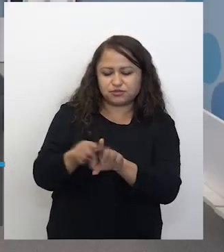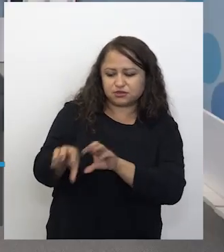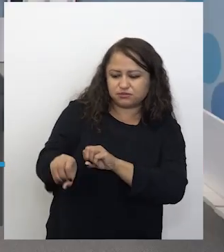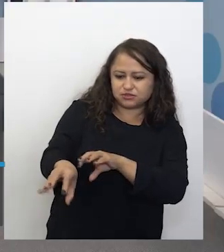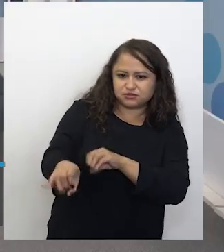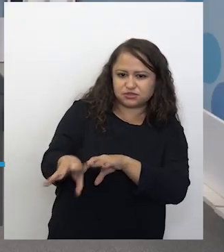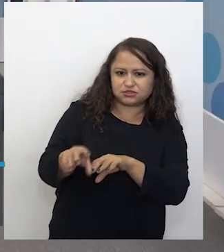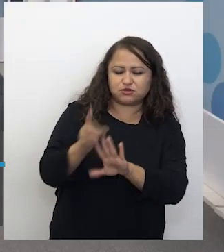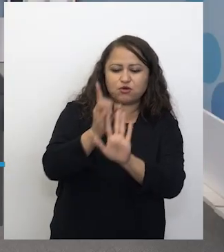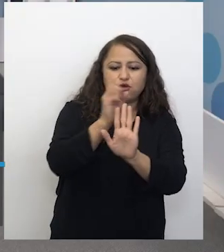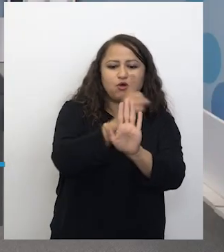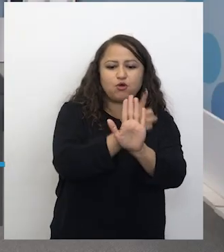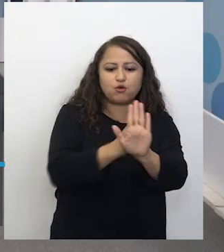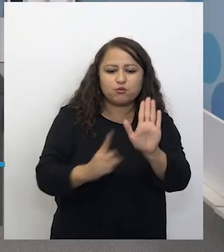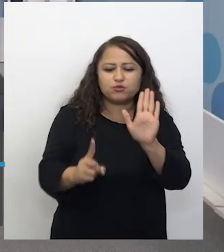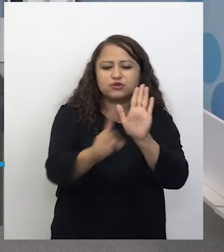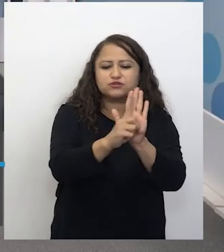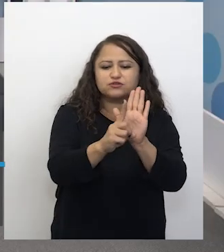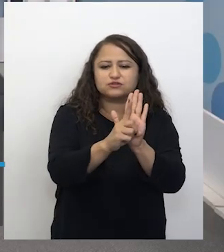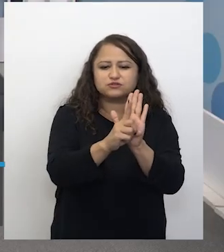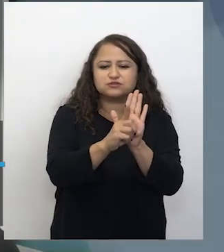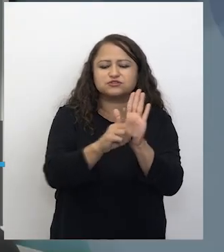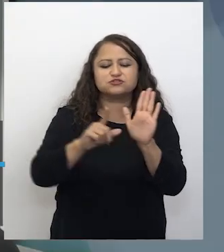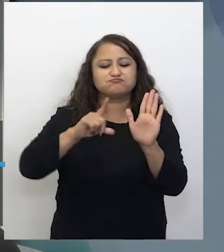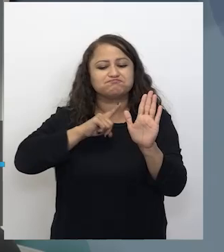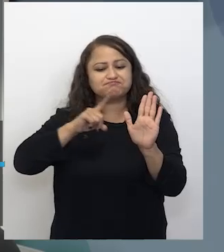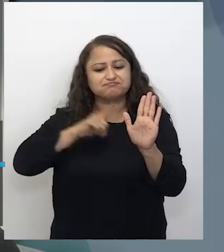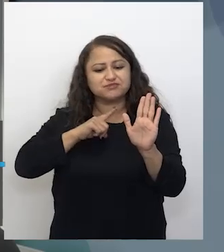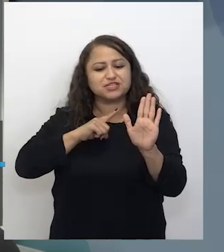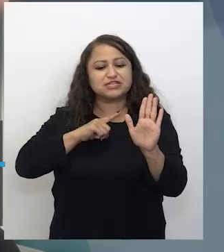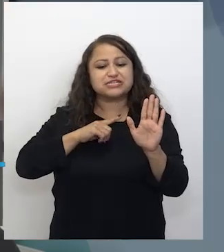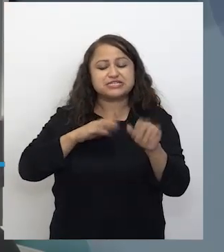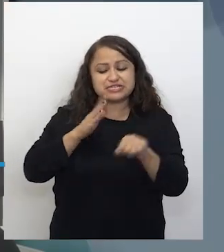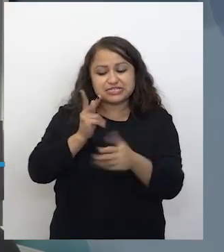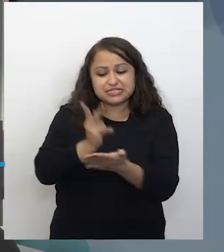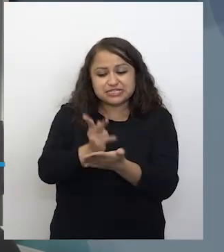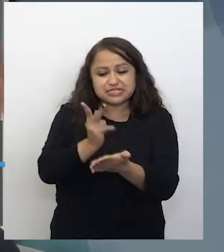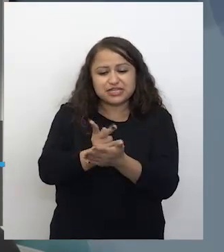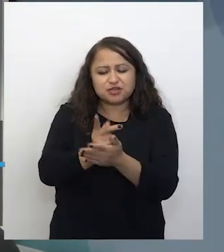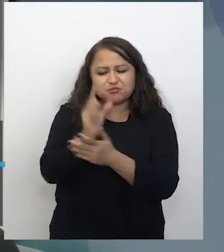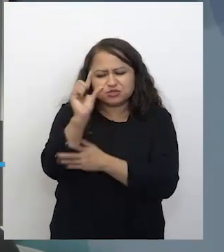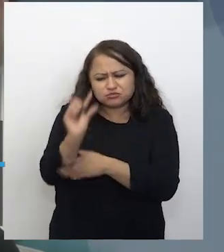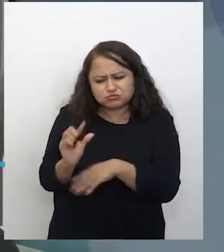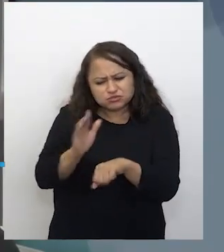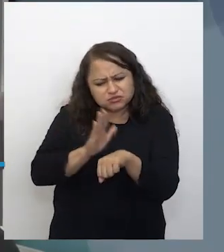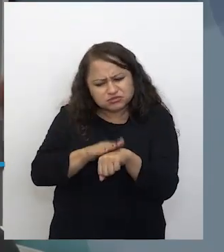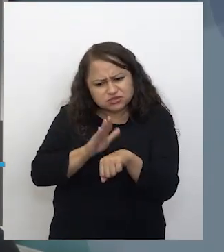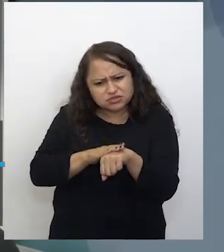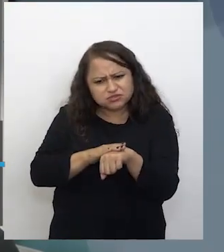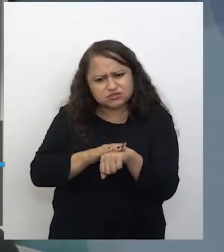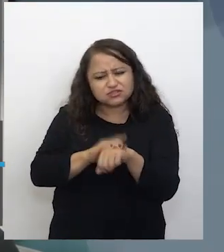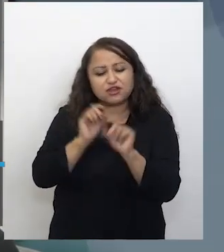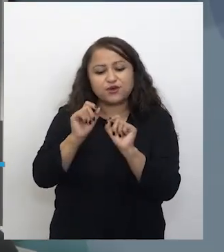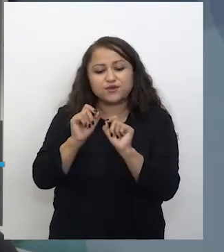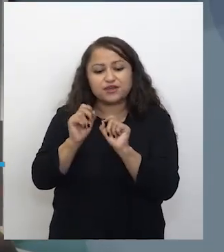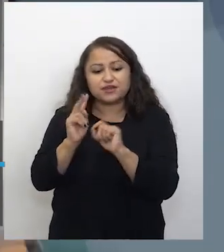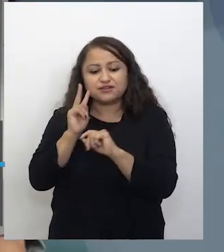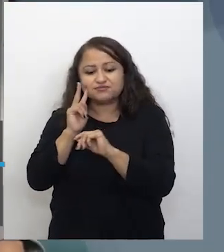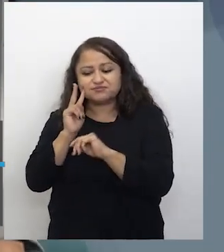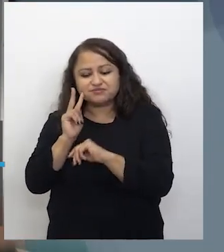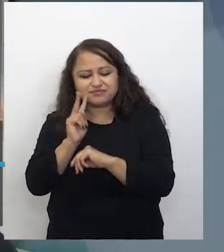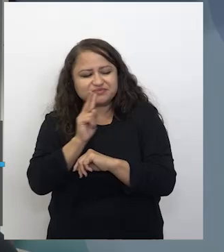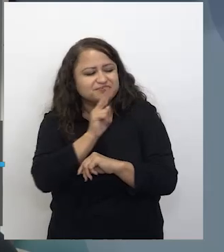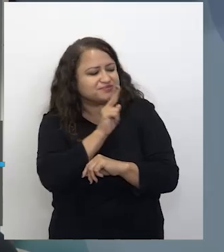o protagonismo está aí, nas pequenas ações. A gente não precisa buscar na mídia, né? É olhar para quem está do nosso lado, que